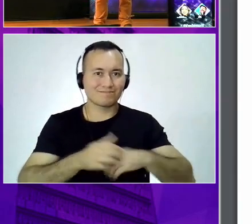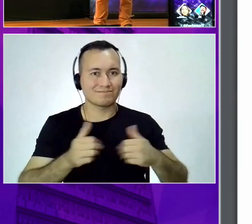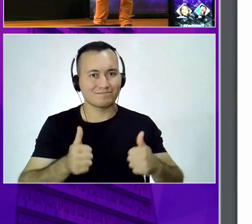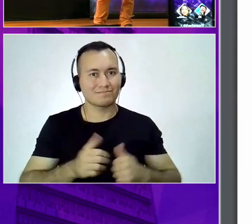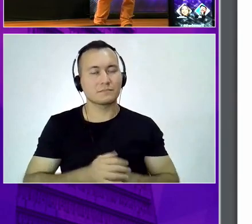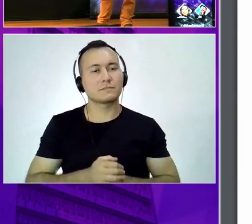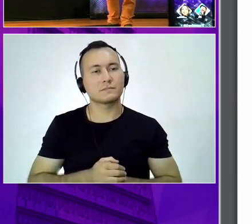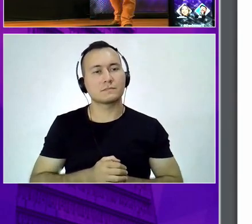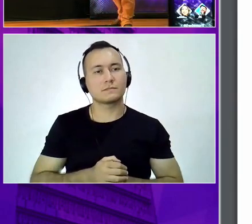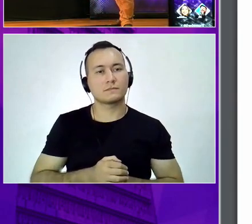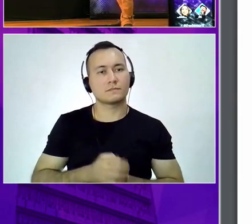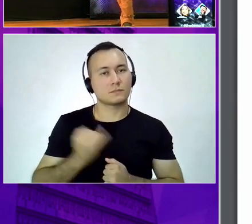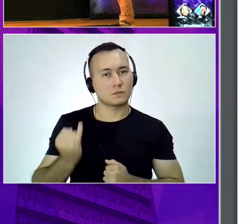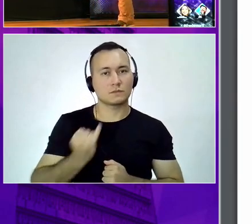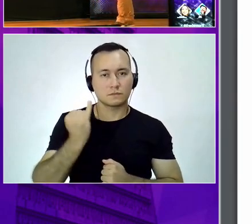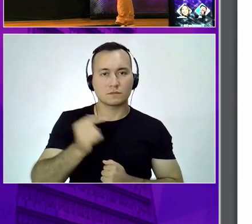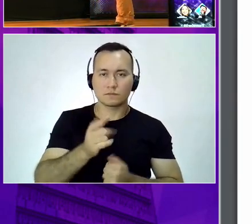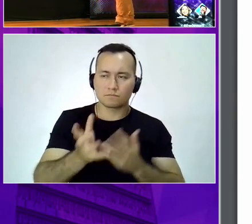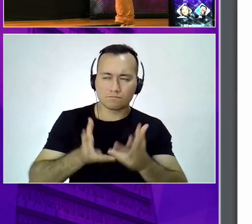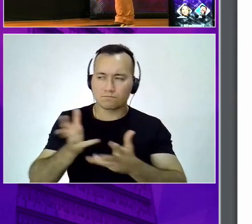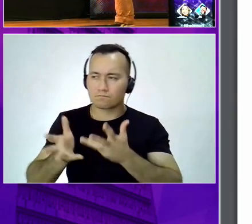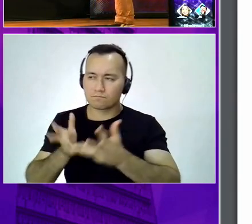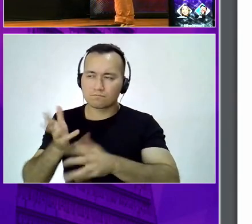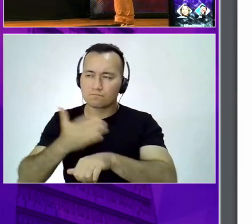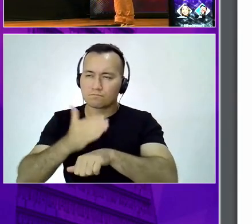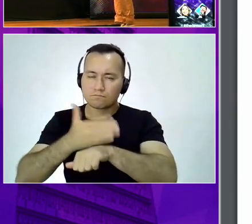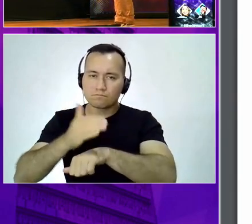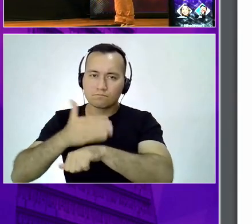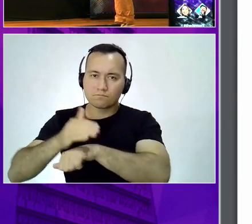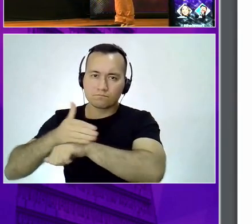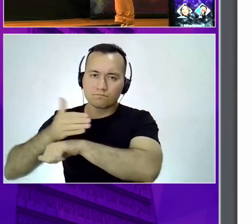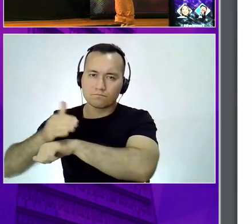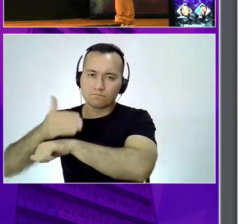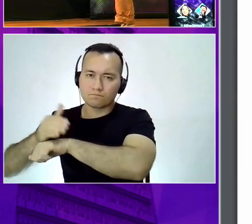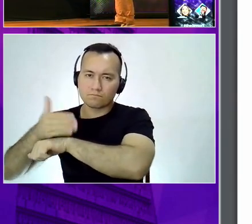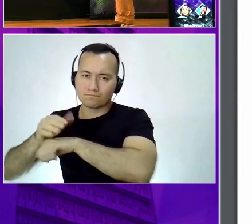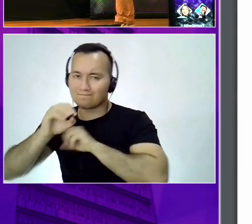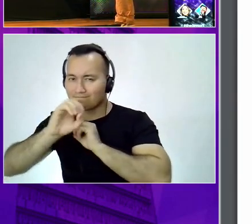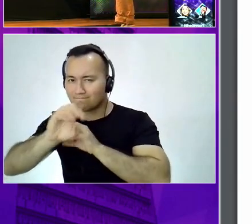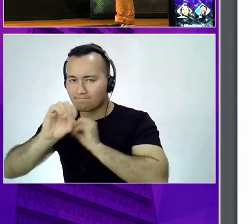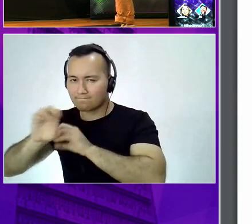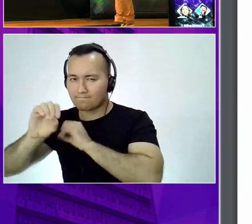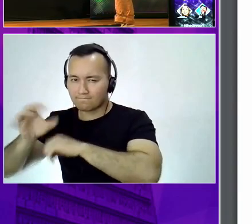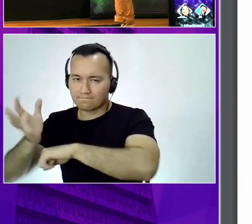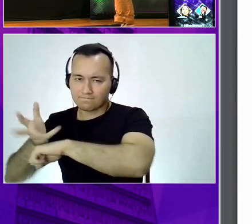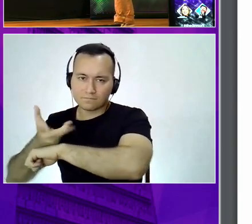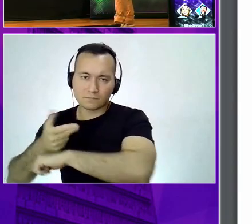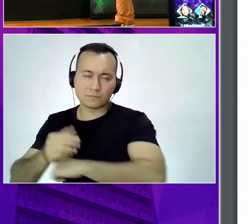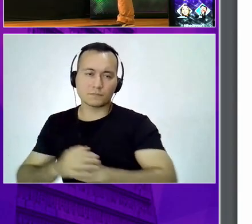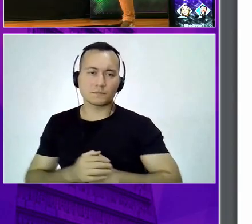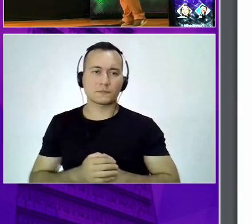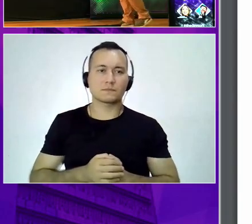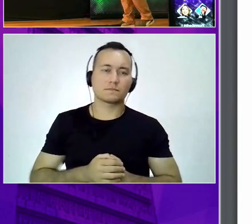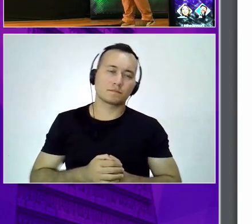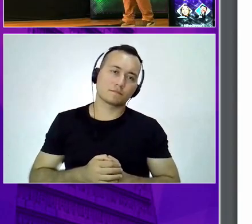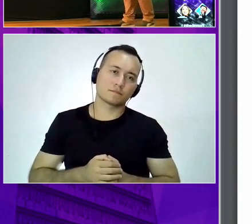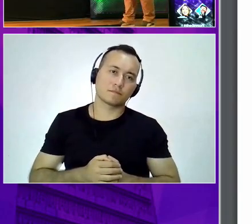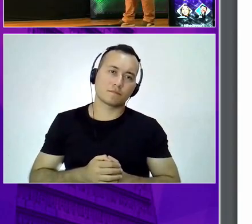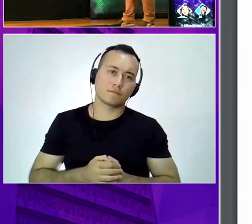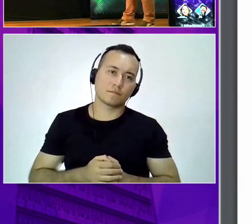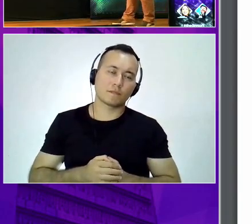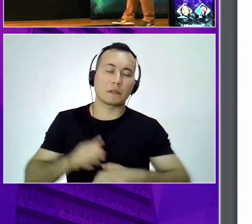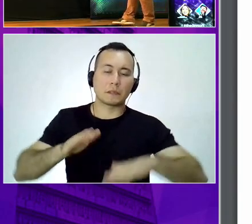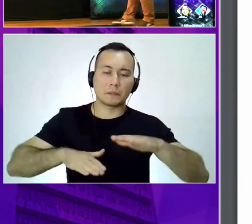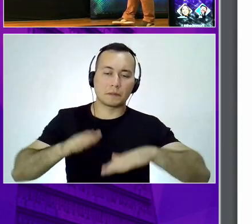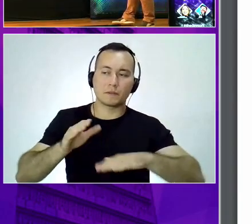esse aspecto, né, para formar melhor a equipe. Geralmente, A variável lá de inovação social você vai mexer pouco e